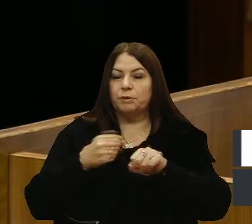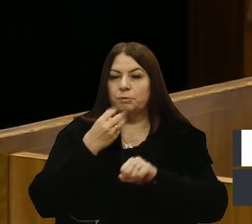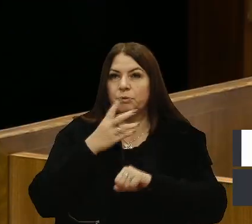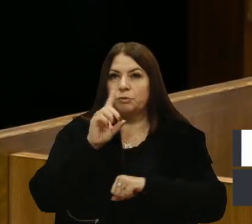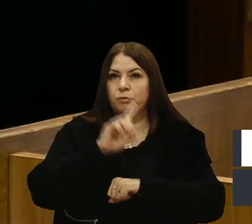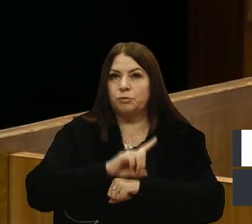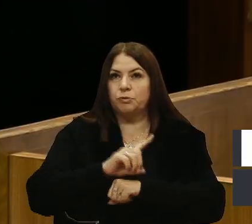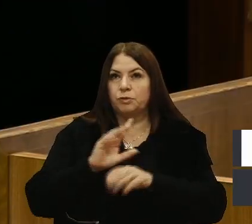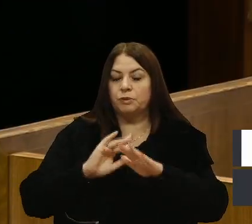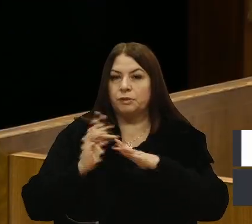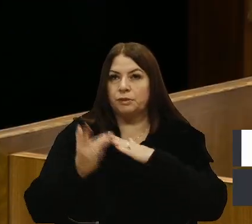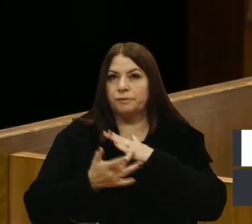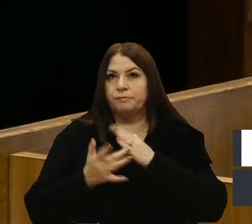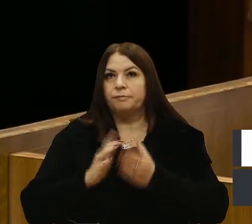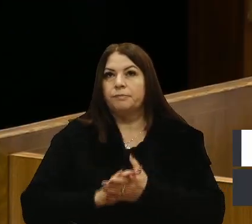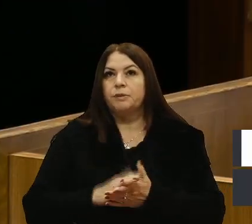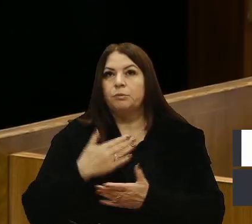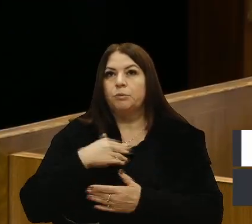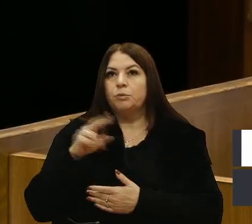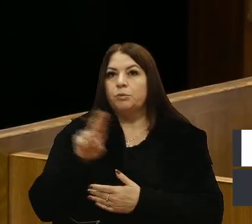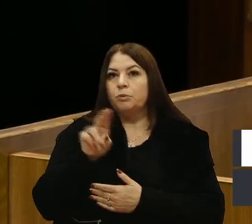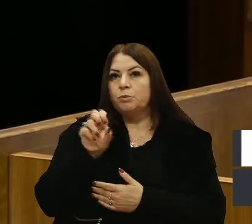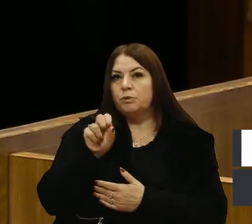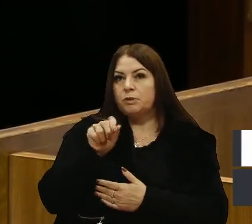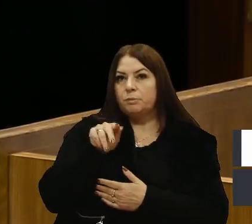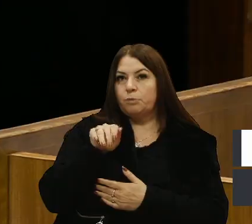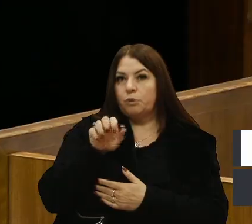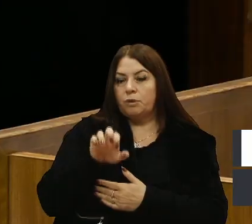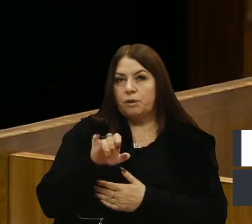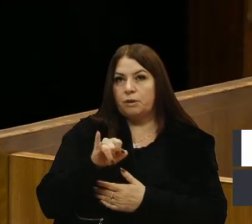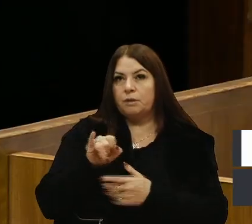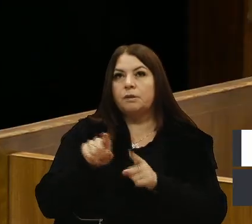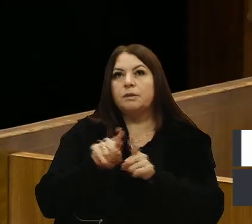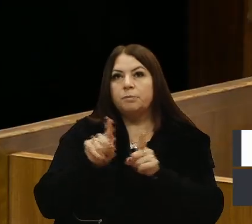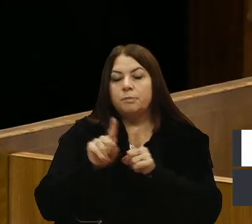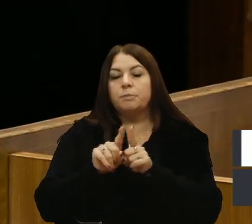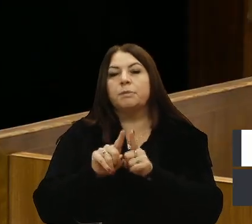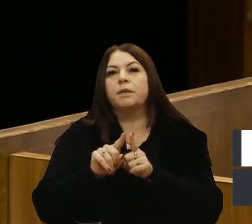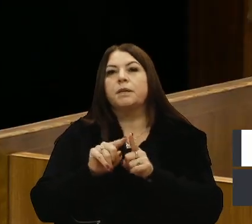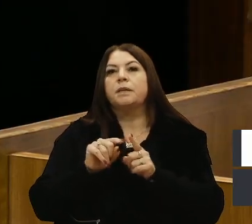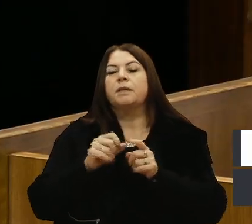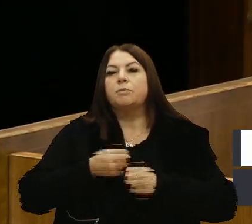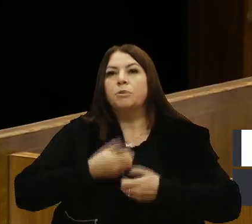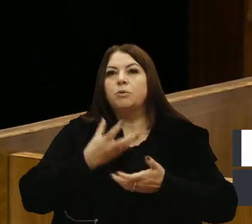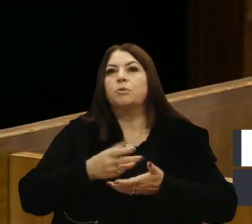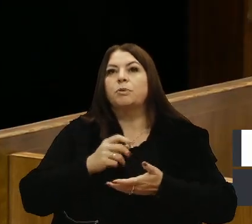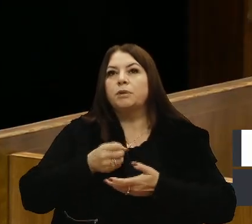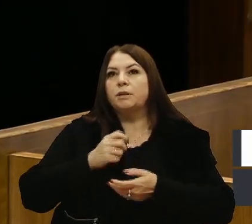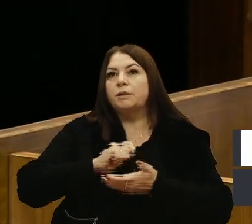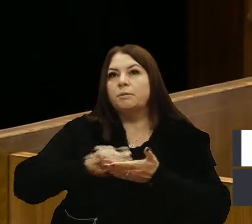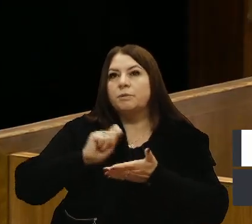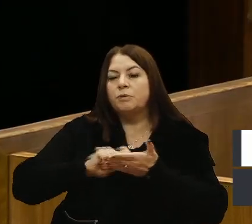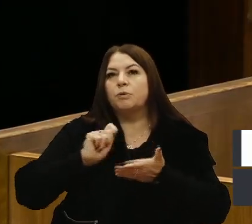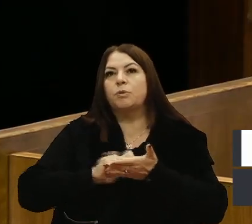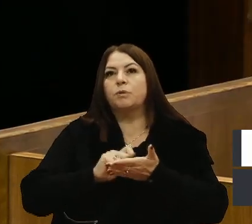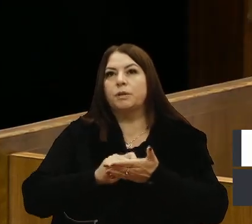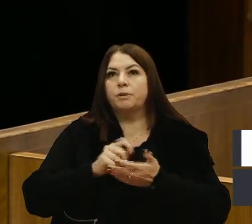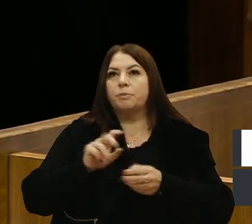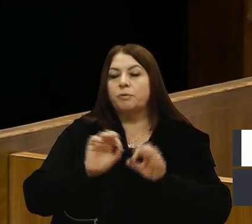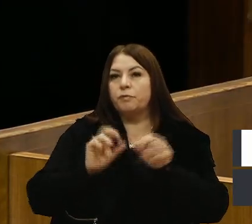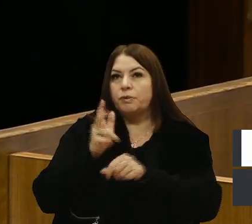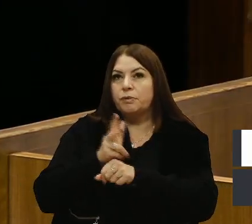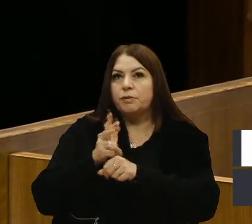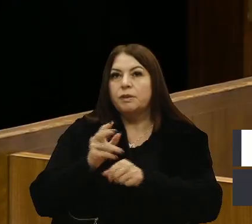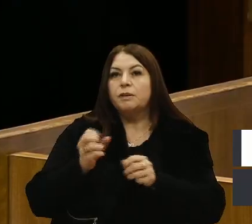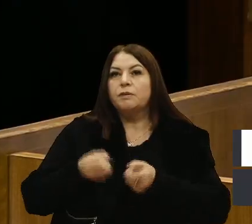pelas redes sociais. O meu nome é Simone Gleu, eu sou pedagoga, escritora, poeta, produtora cultural, nascida na fronteira